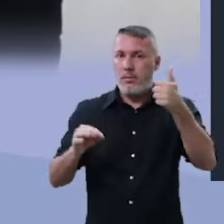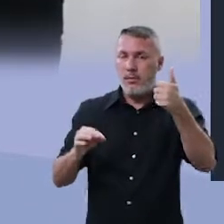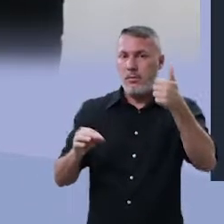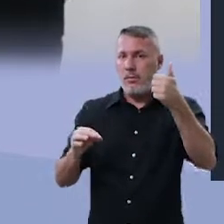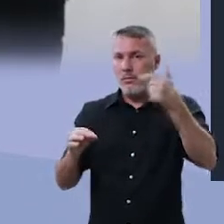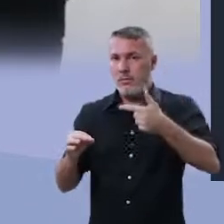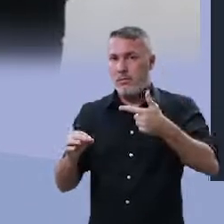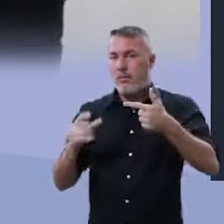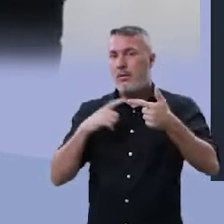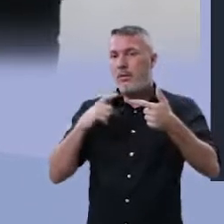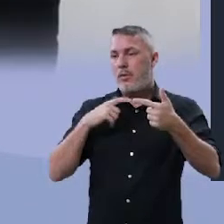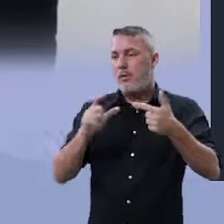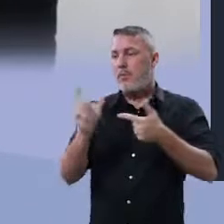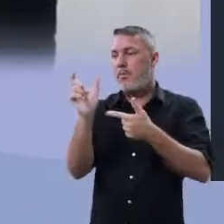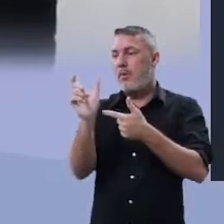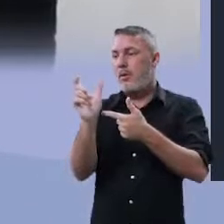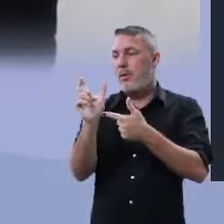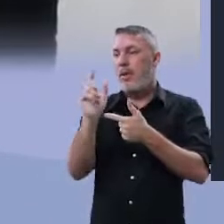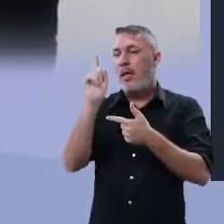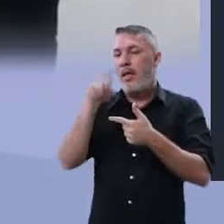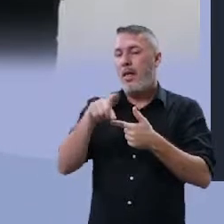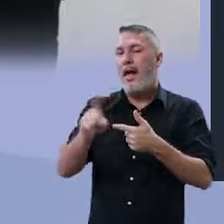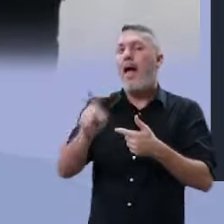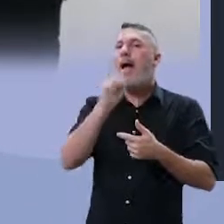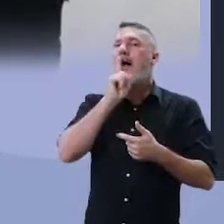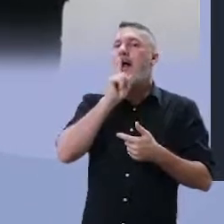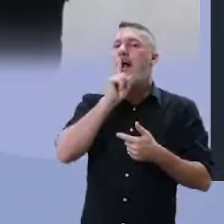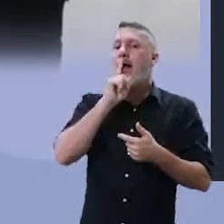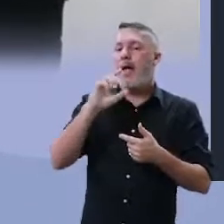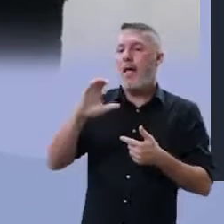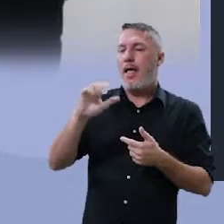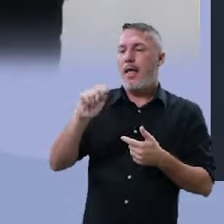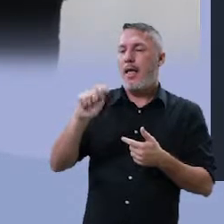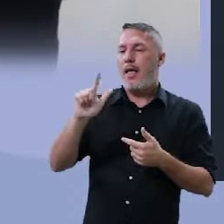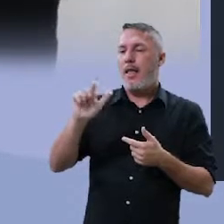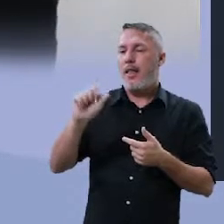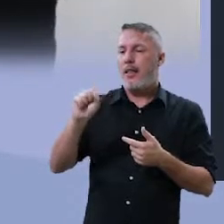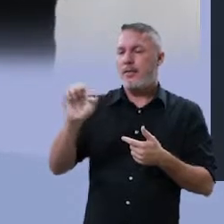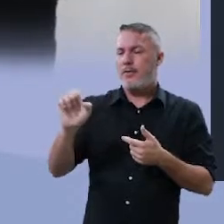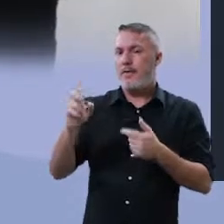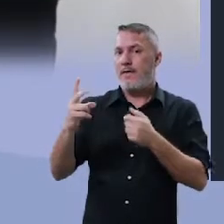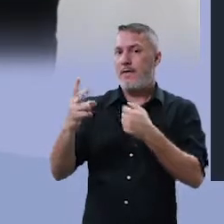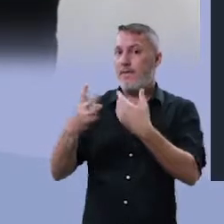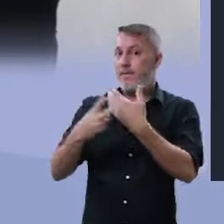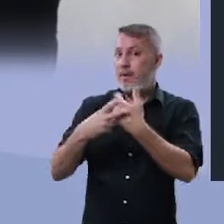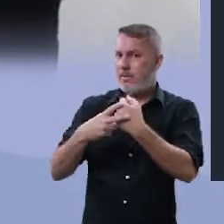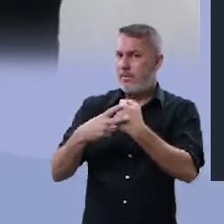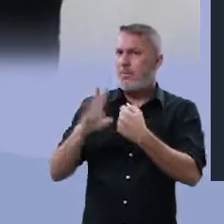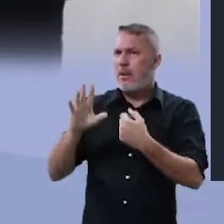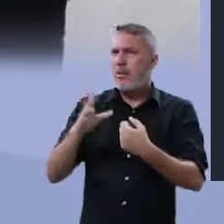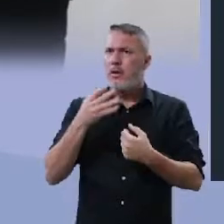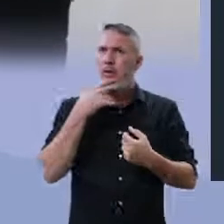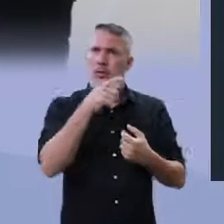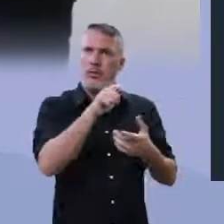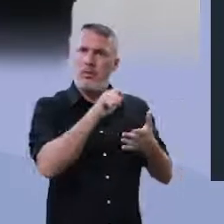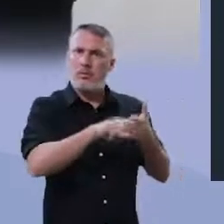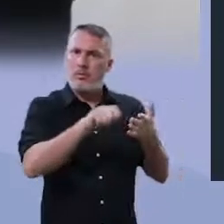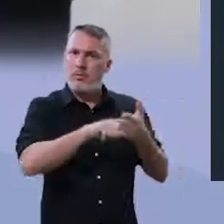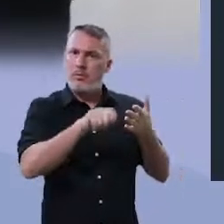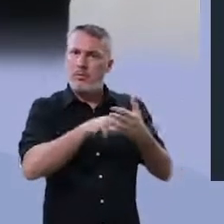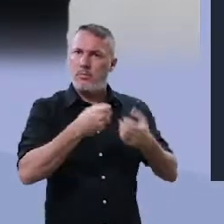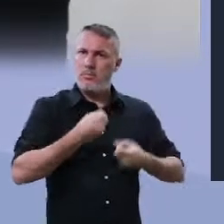segunda, eu coloquei a palavra Cale-se do verbo calar. Agora eu pergunto para você. Chico Buarque escreveu